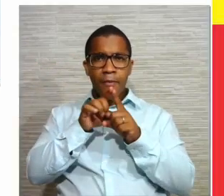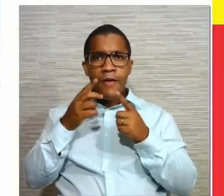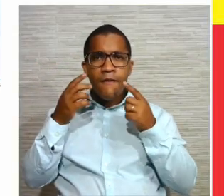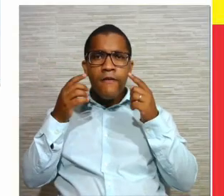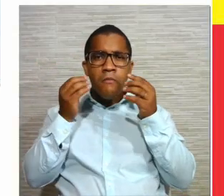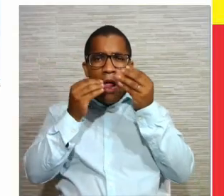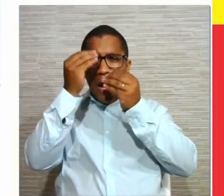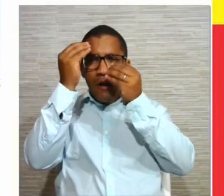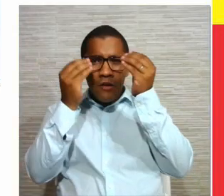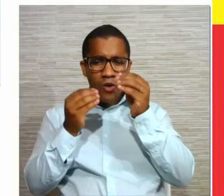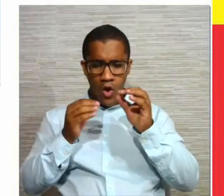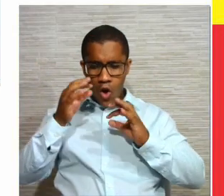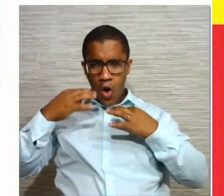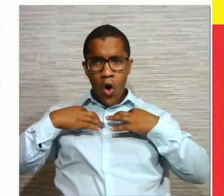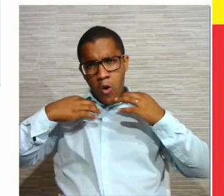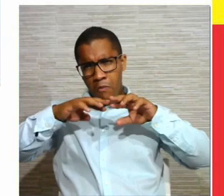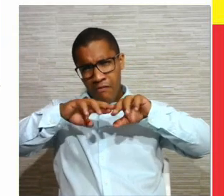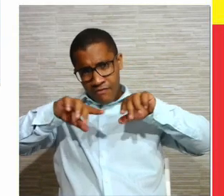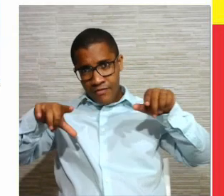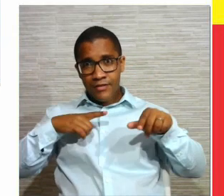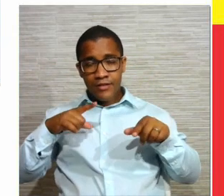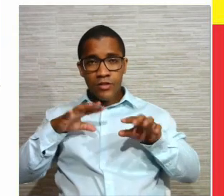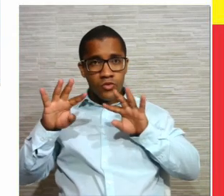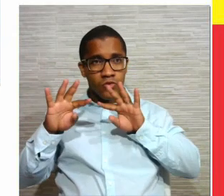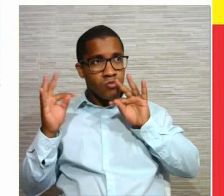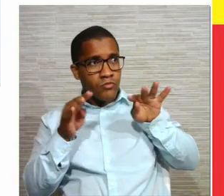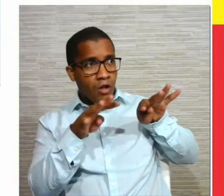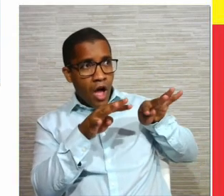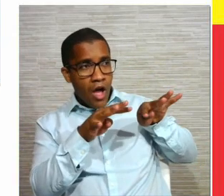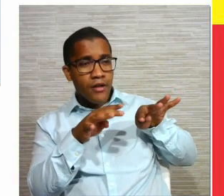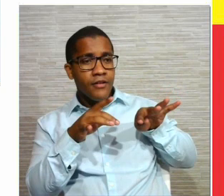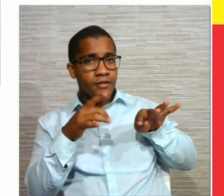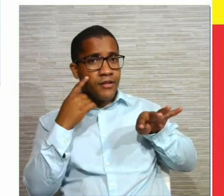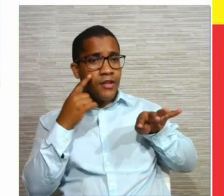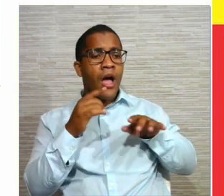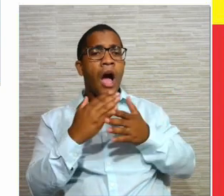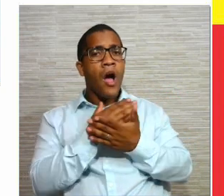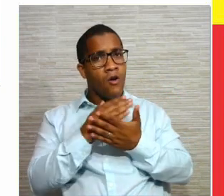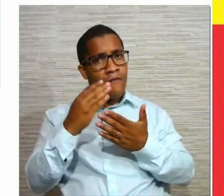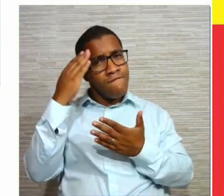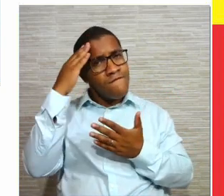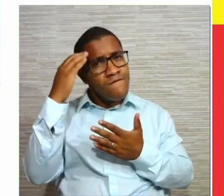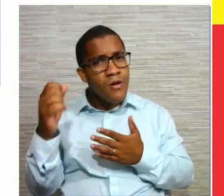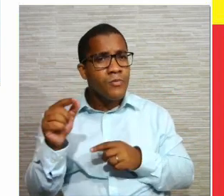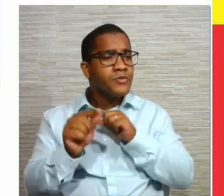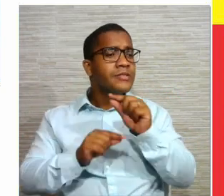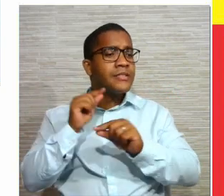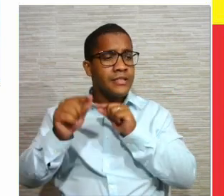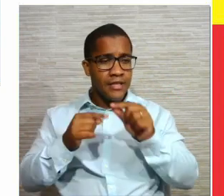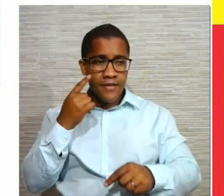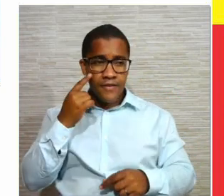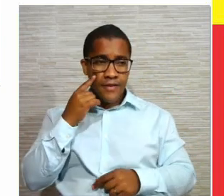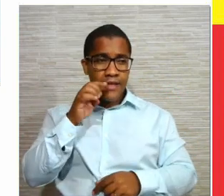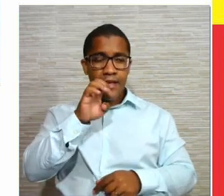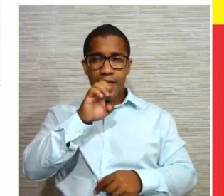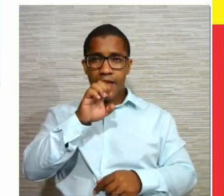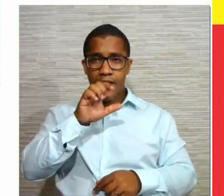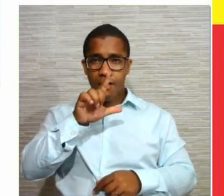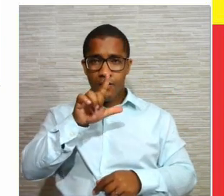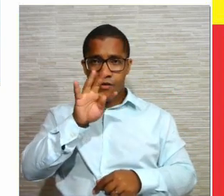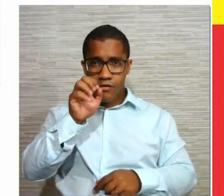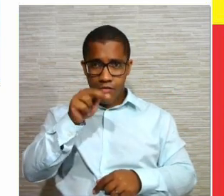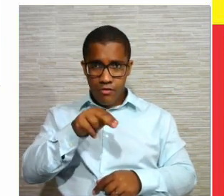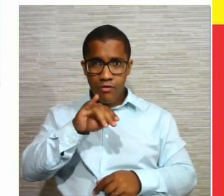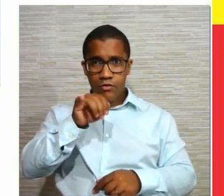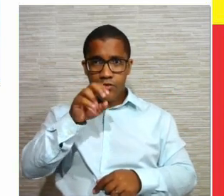extravagância. Os principais nomes, né, do glam rock, além de David Bowie, que a gente falou, tivemos também Elton John, né, a banda